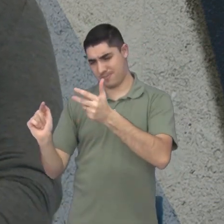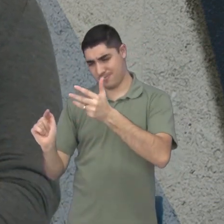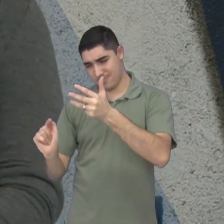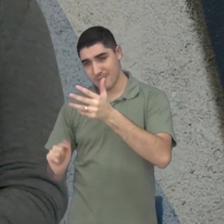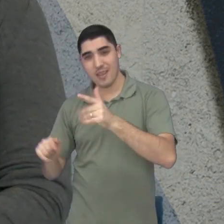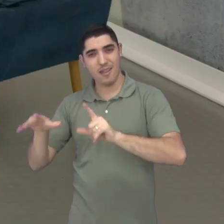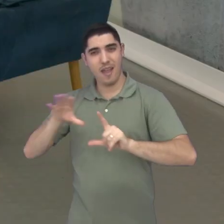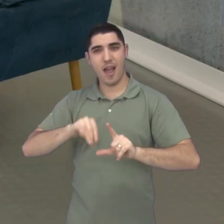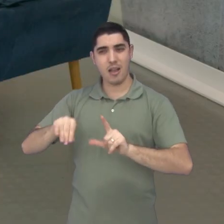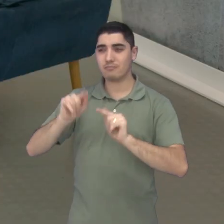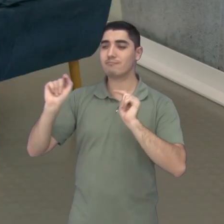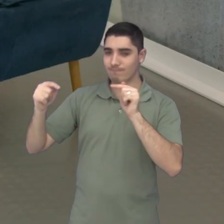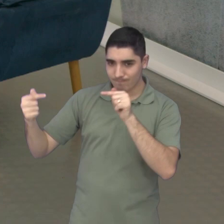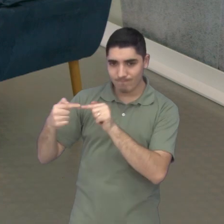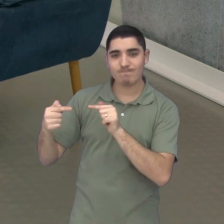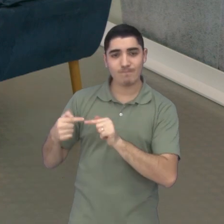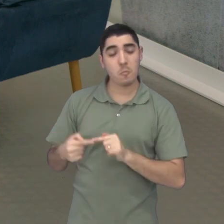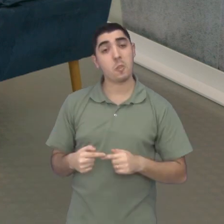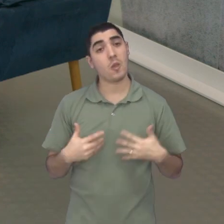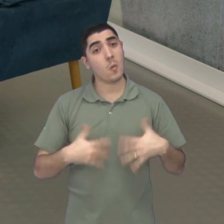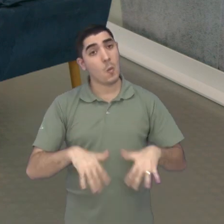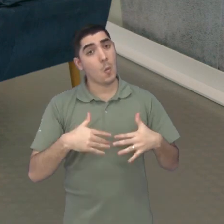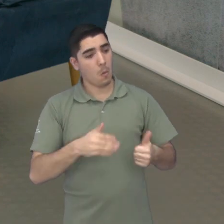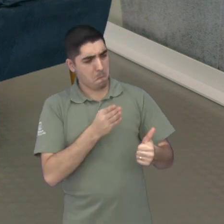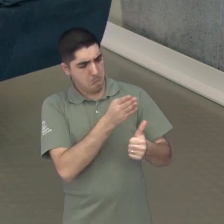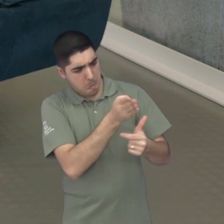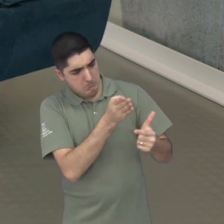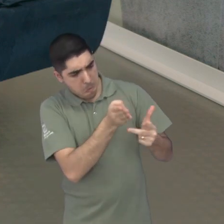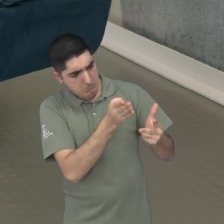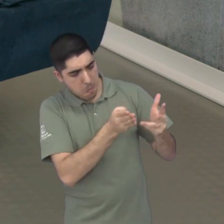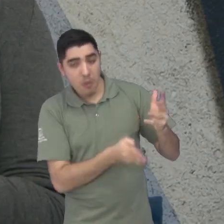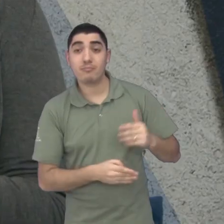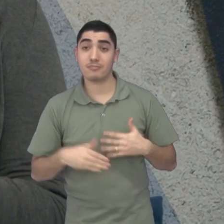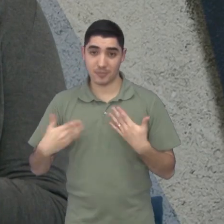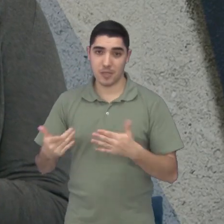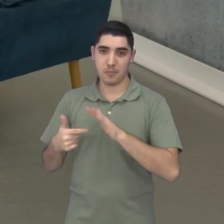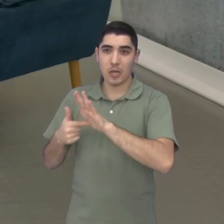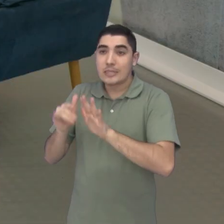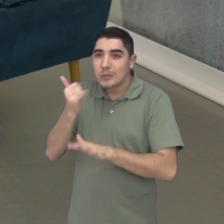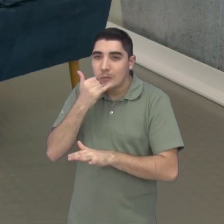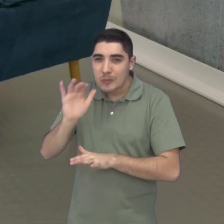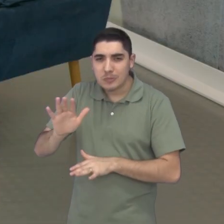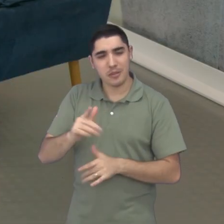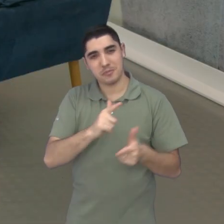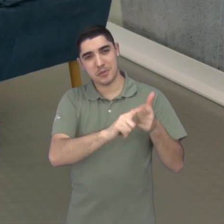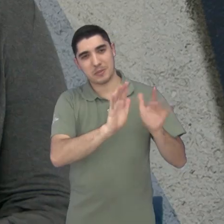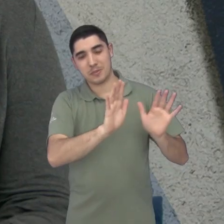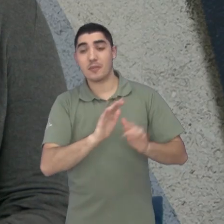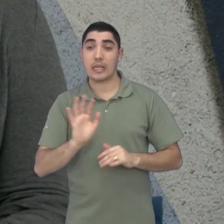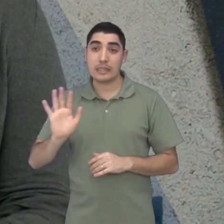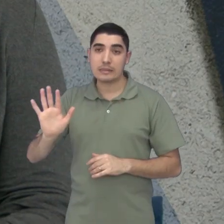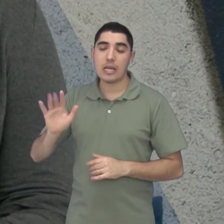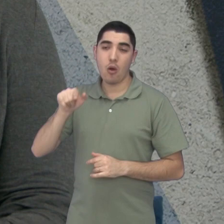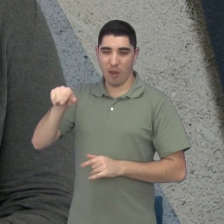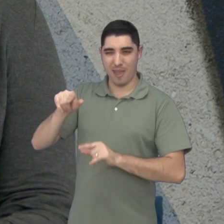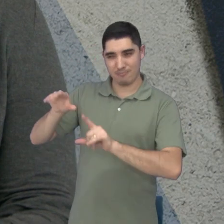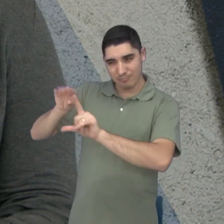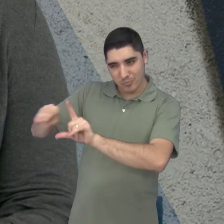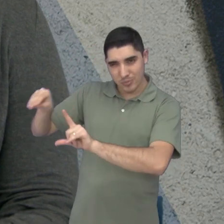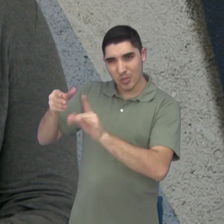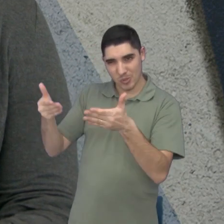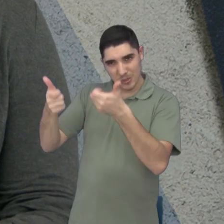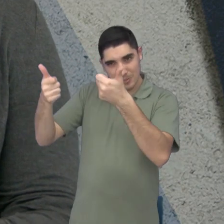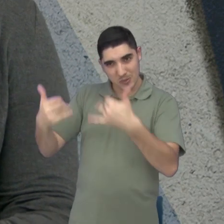da dublagem. É bastante amplo, né? É bastante amplo, E a dublagem que a gente... desculpa. Imagina. Não, a dublagem que a gente está falando aqui hoje, por exemplo, é